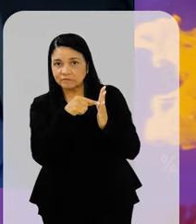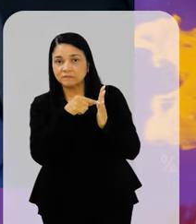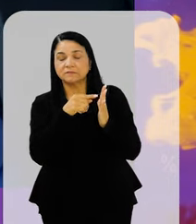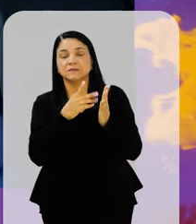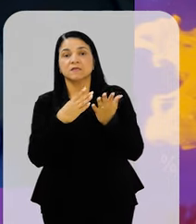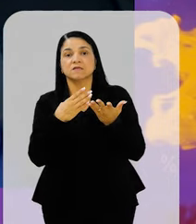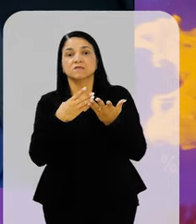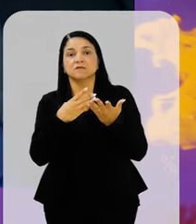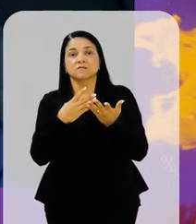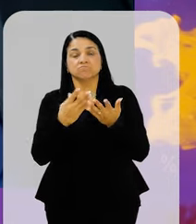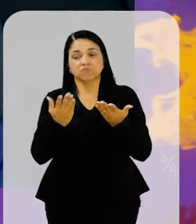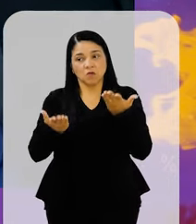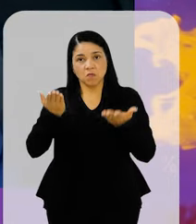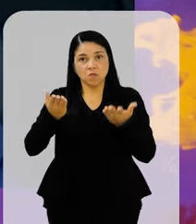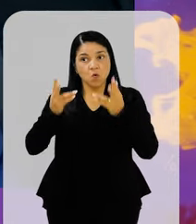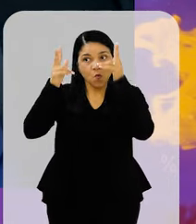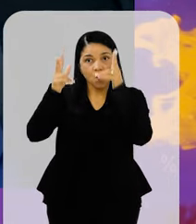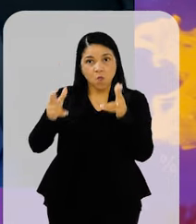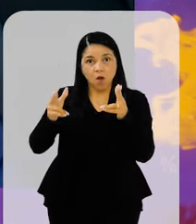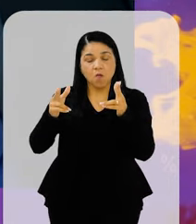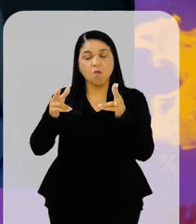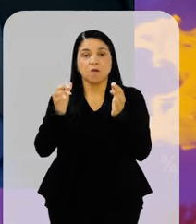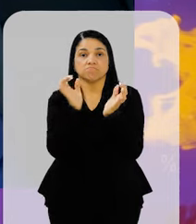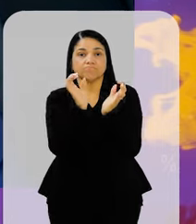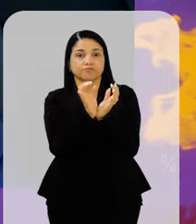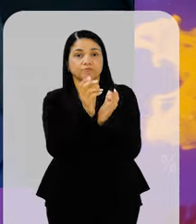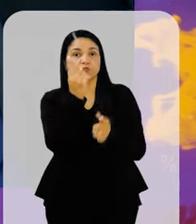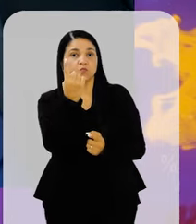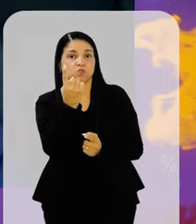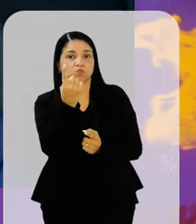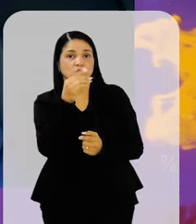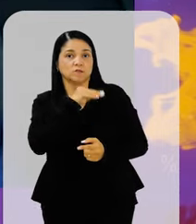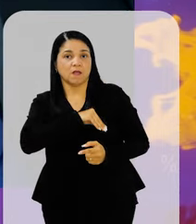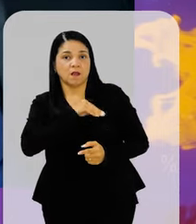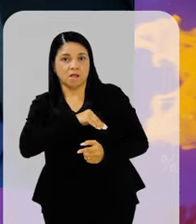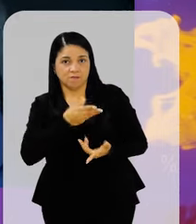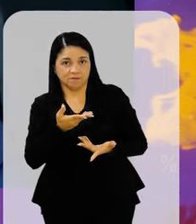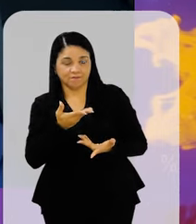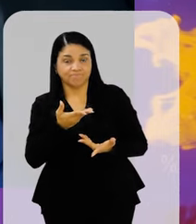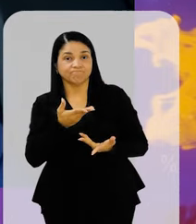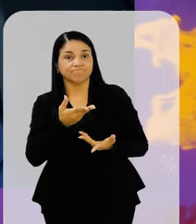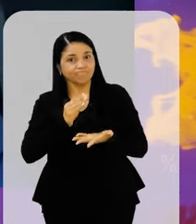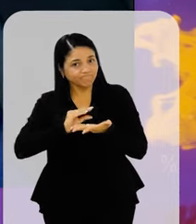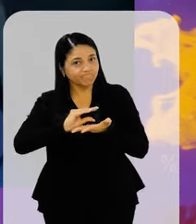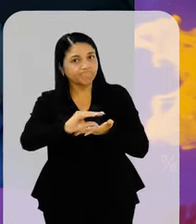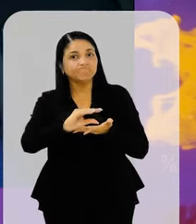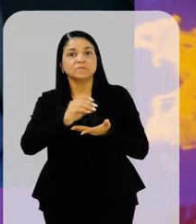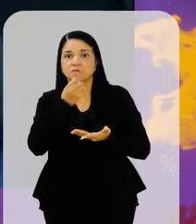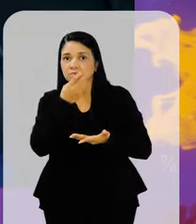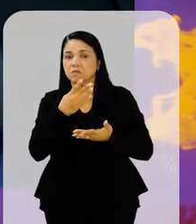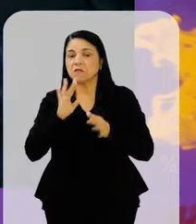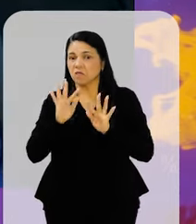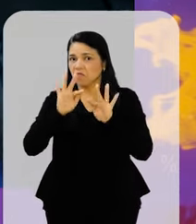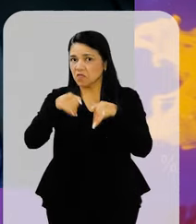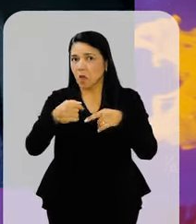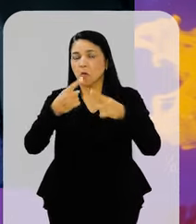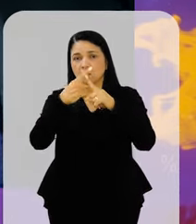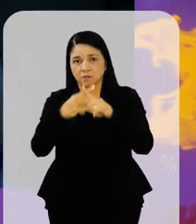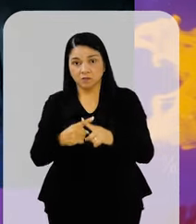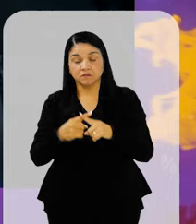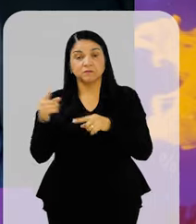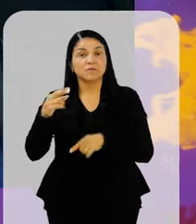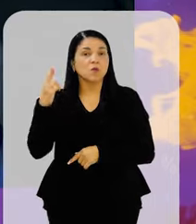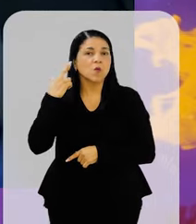time da A1, da primeira divisão. E a gente tem a certeza de que isso vai até o final do campeonato, né? O Romário